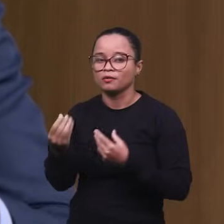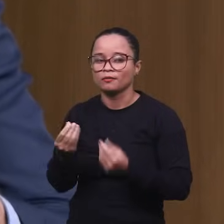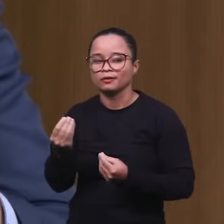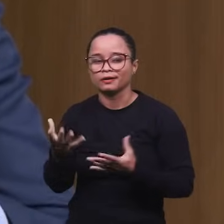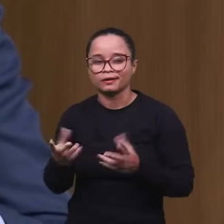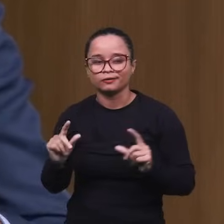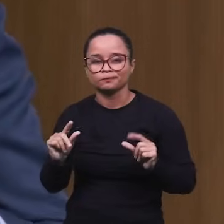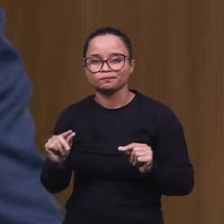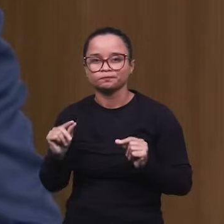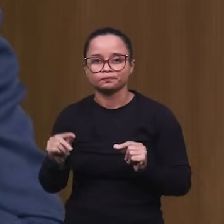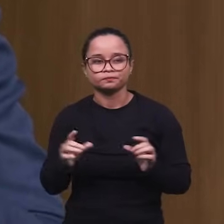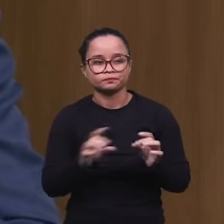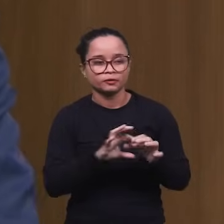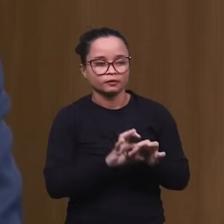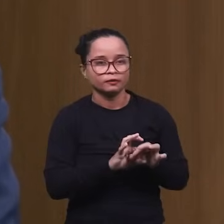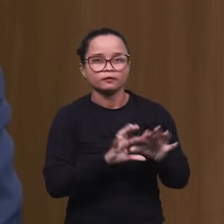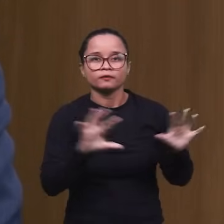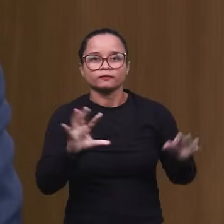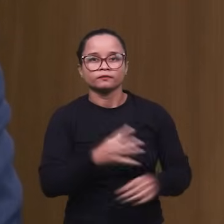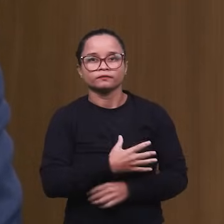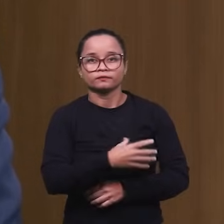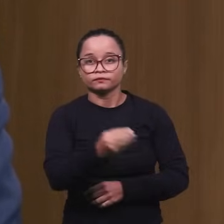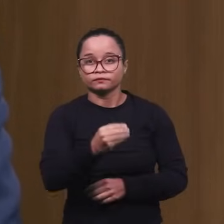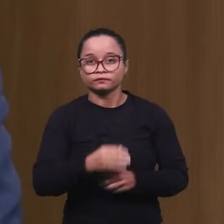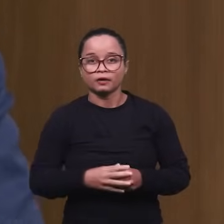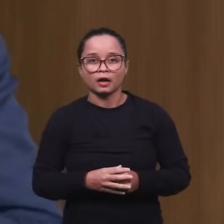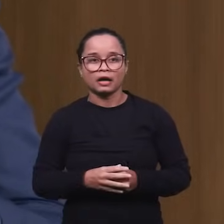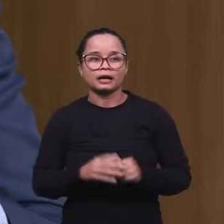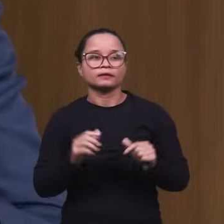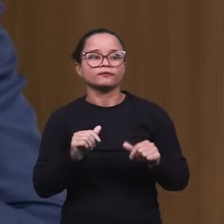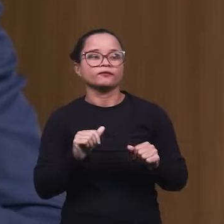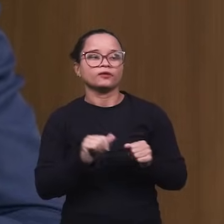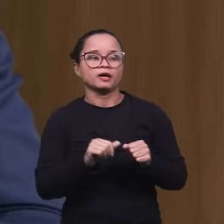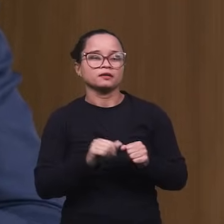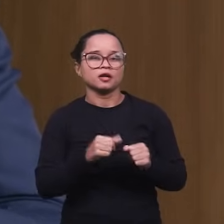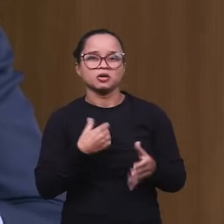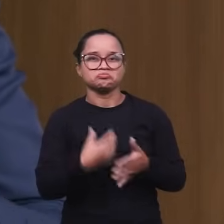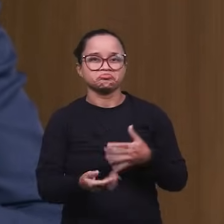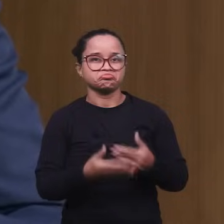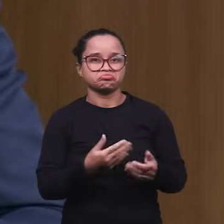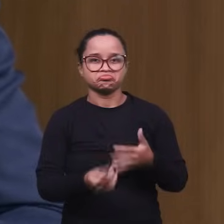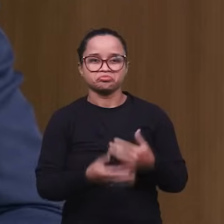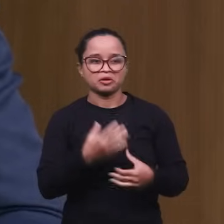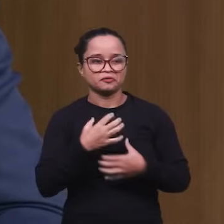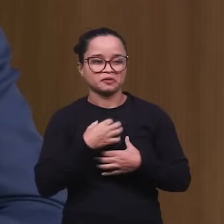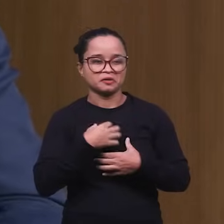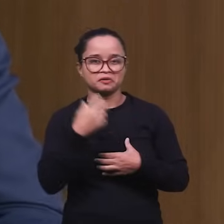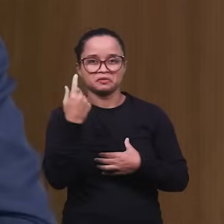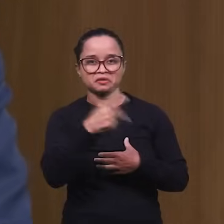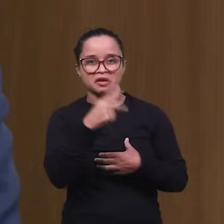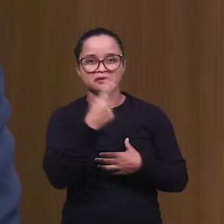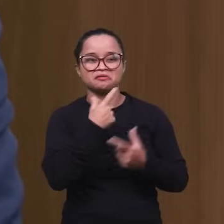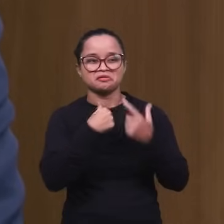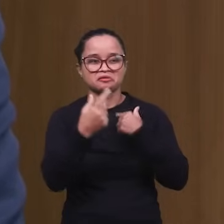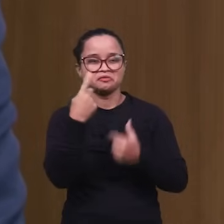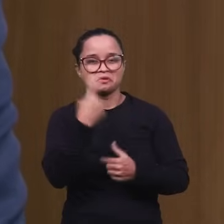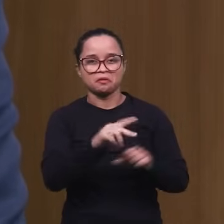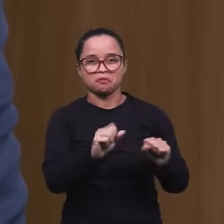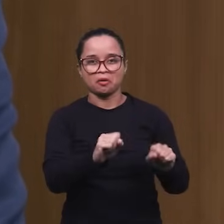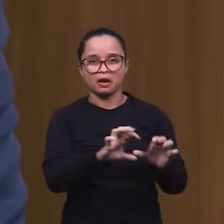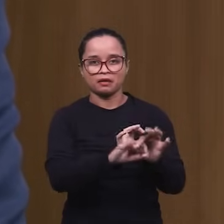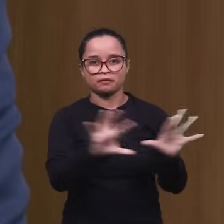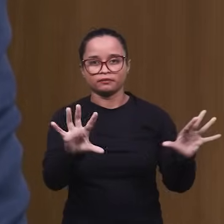podemos dizer assim, os seus filhos, né, fazerem o que quiserem, o que era a vontade deles. Então